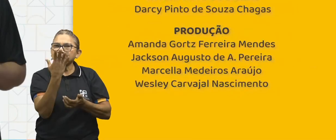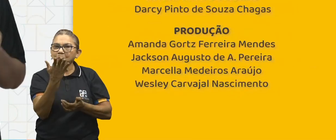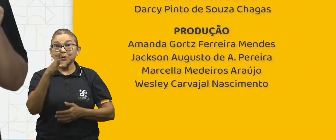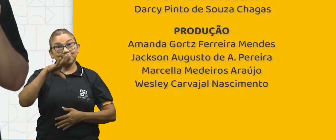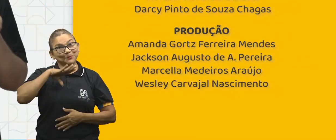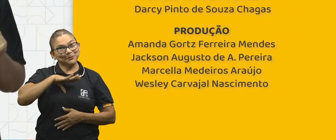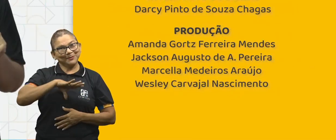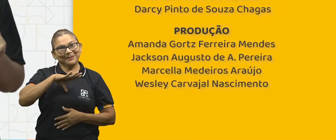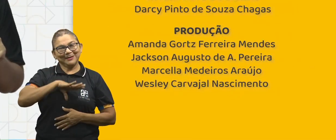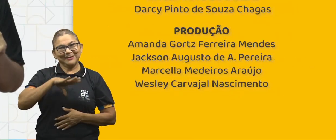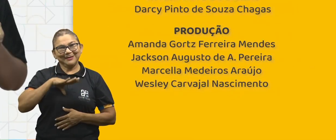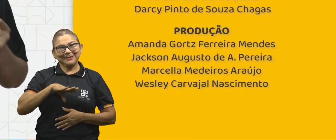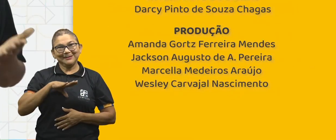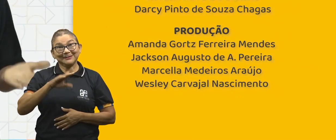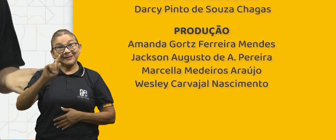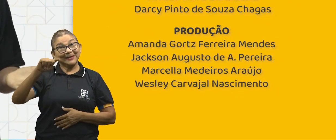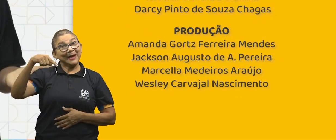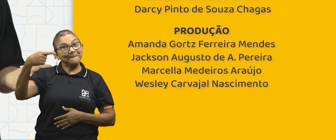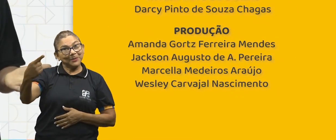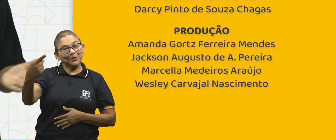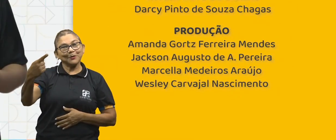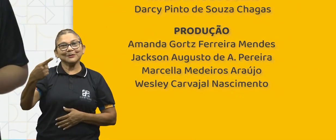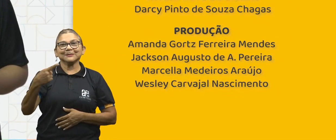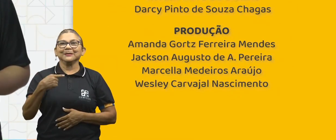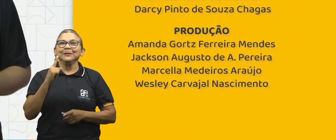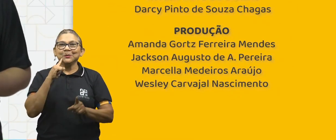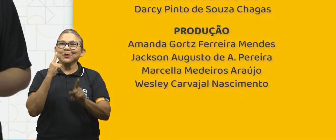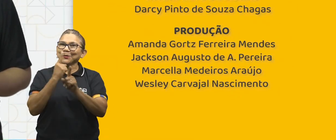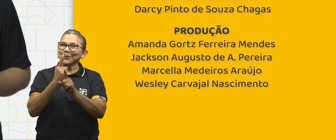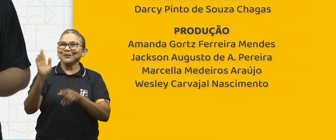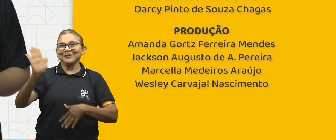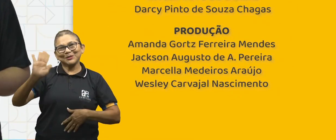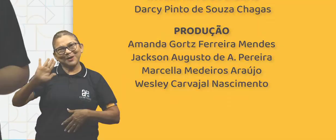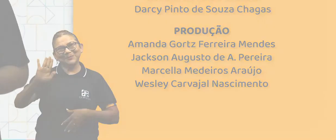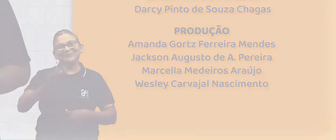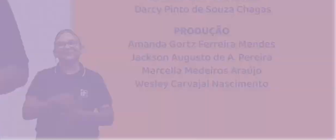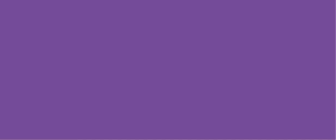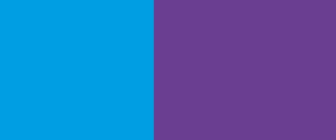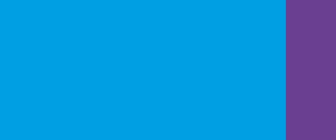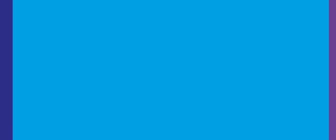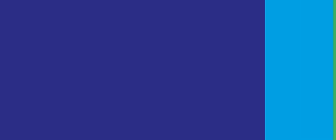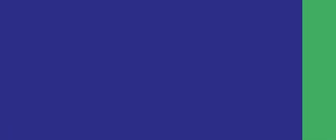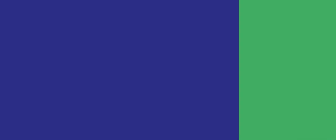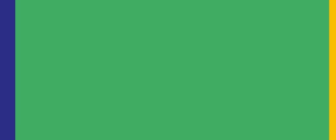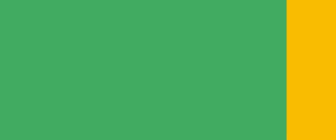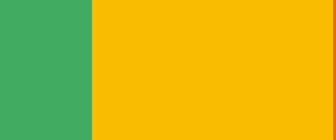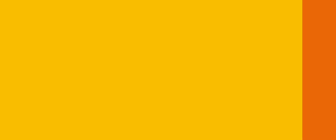portuguesa. Aguardo você no nosso próximo encontro e até mais!